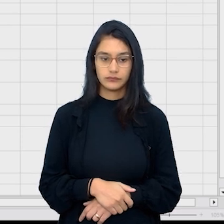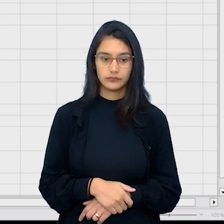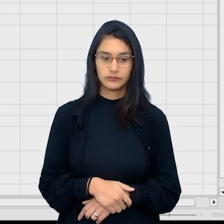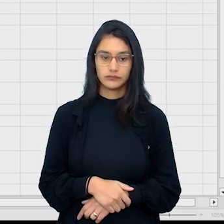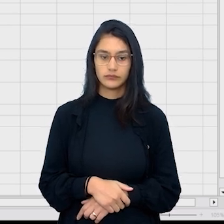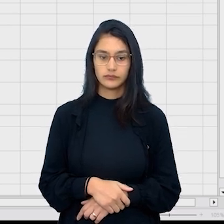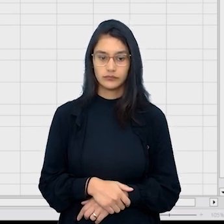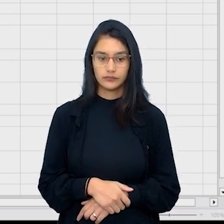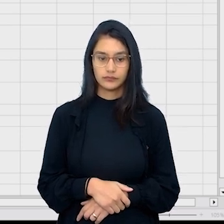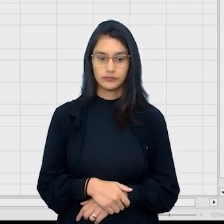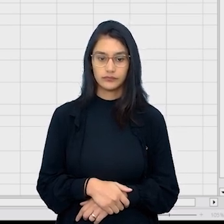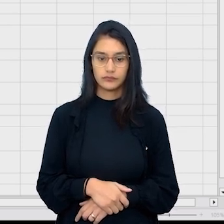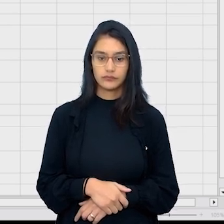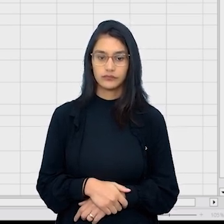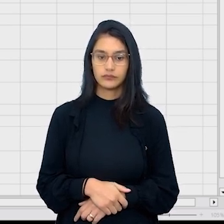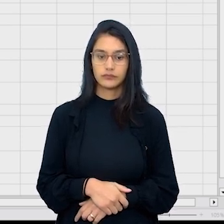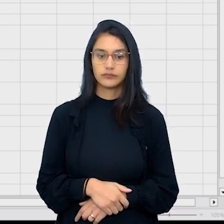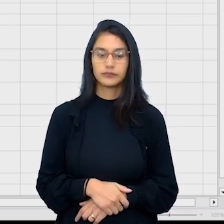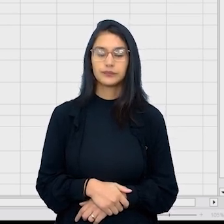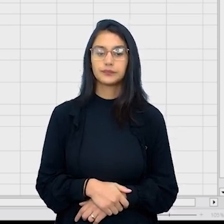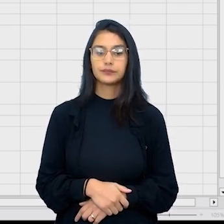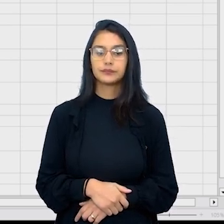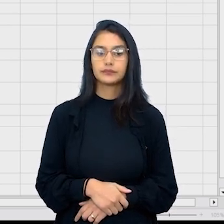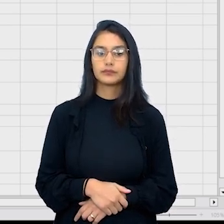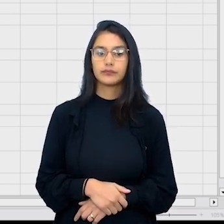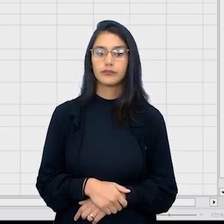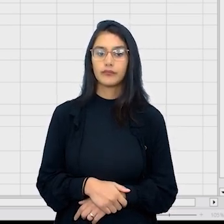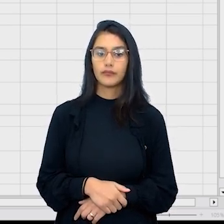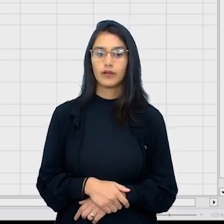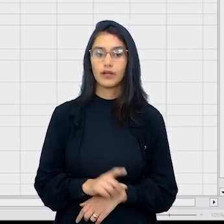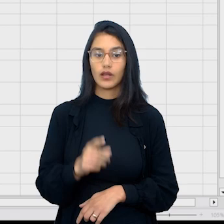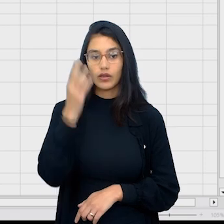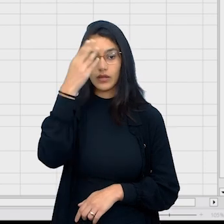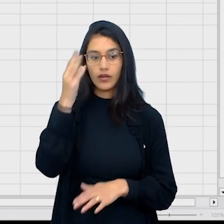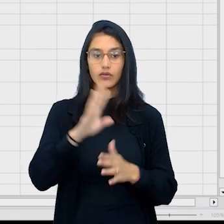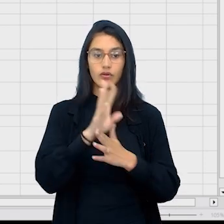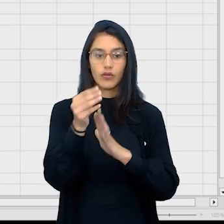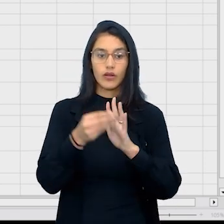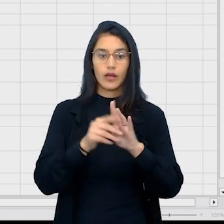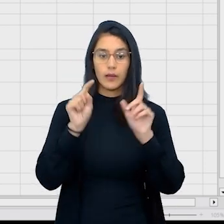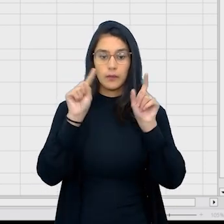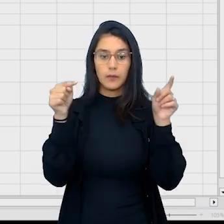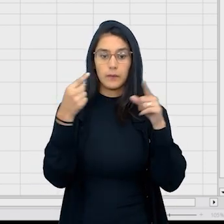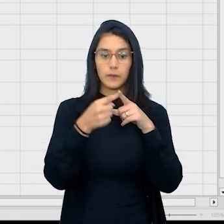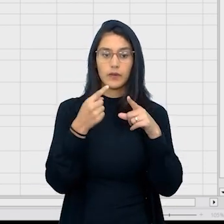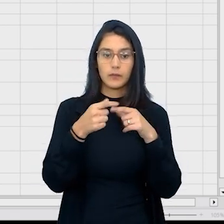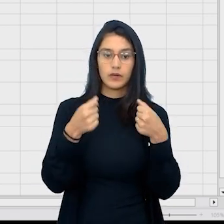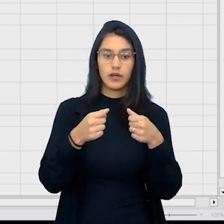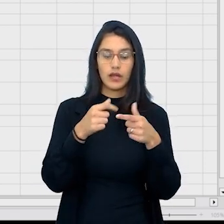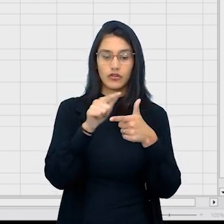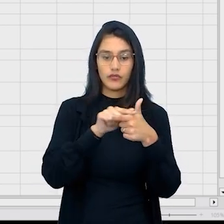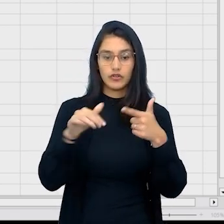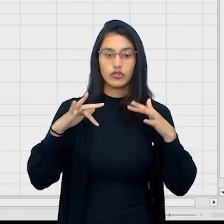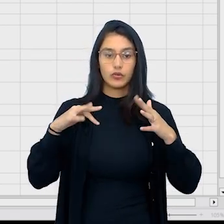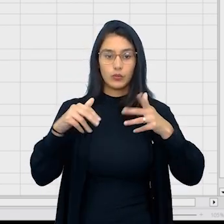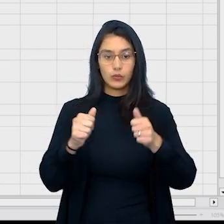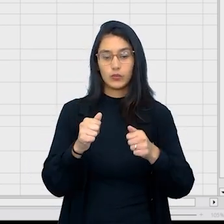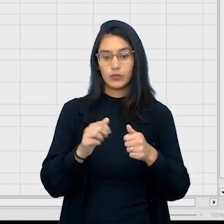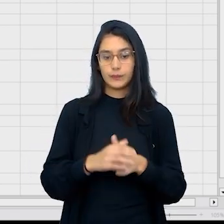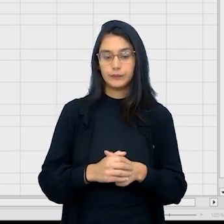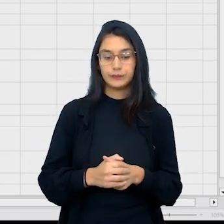C17, tá aqui. Coloca em cima. E aí, só que não esqueçam de colocar entre parênteses, porque eu vou ter que dividir tudo isso,